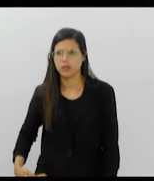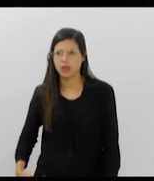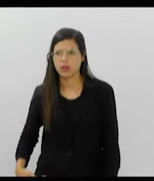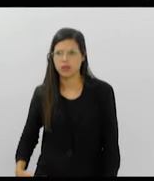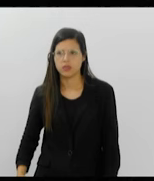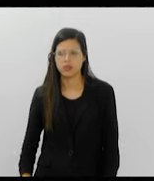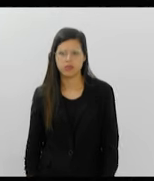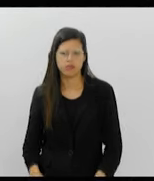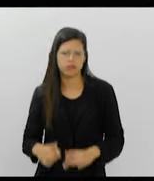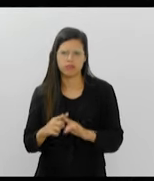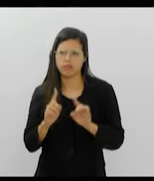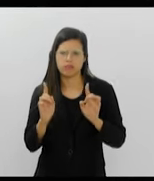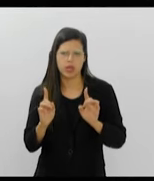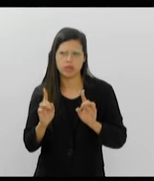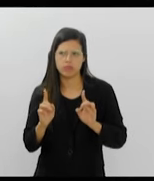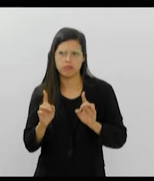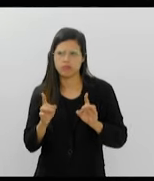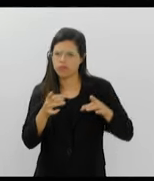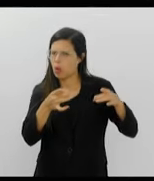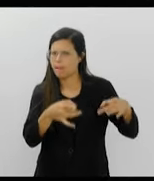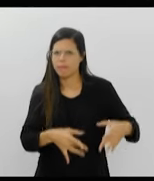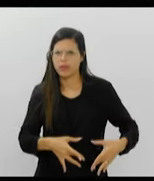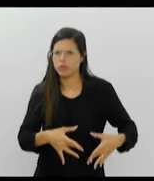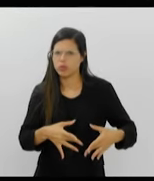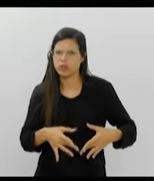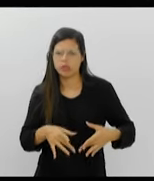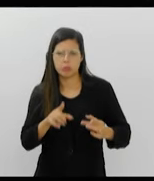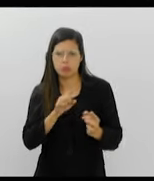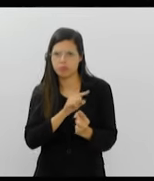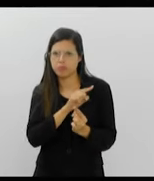abandonei o meu ideário de trabalho.